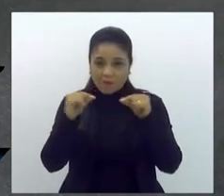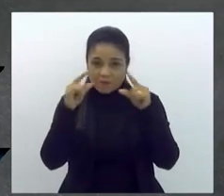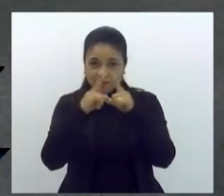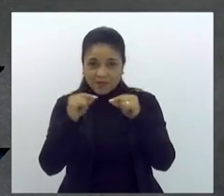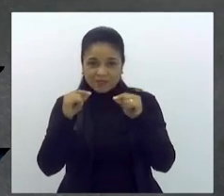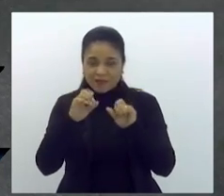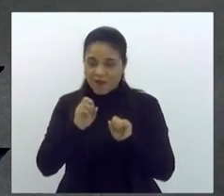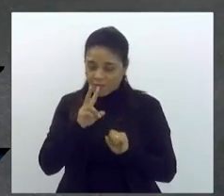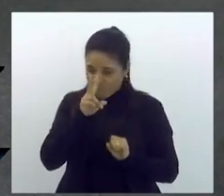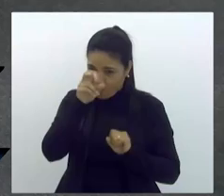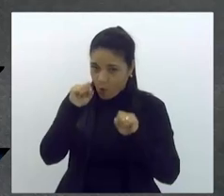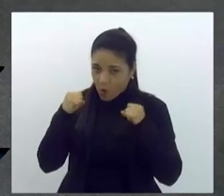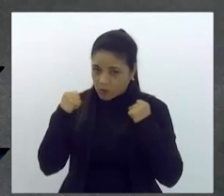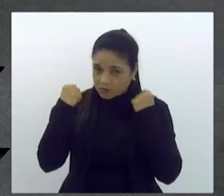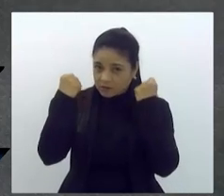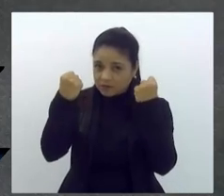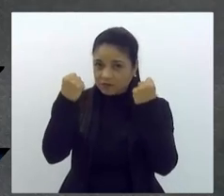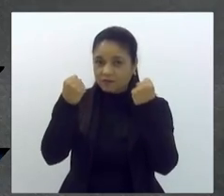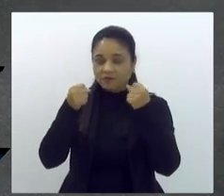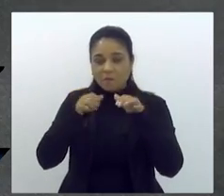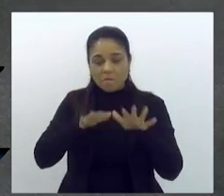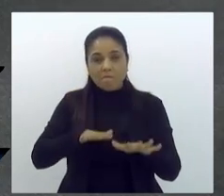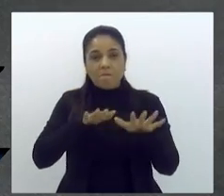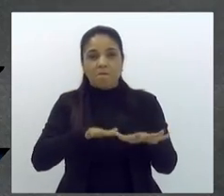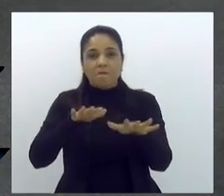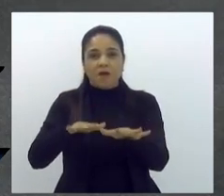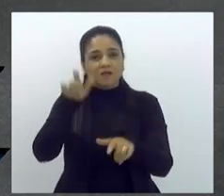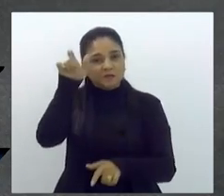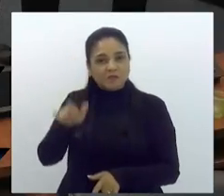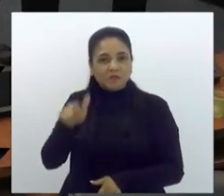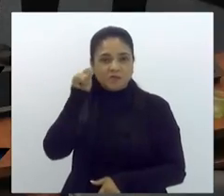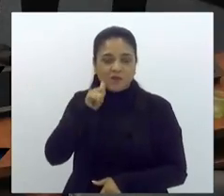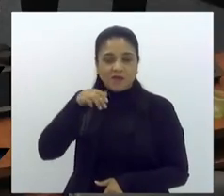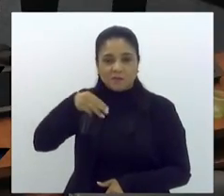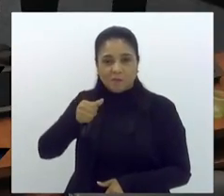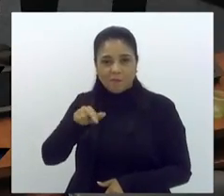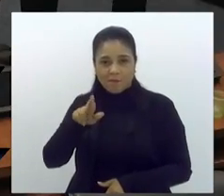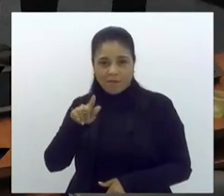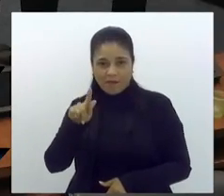e participando da Marcha das Margaridas Obrigada presidente